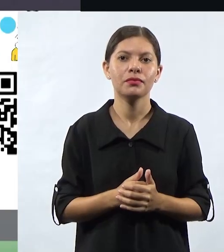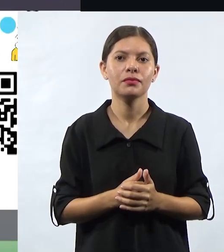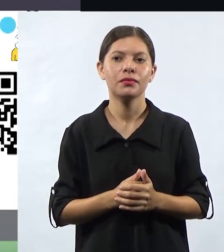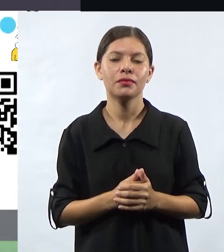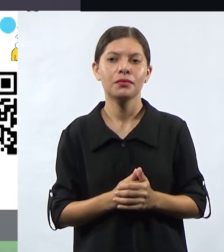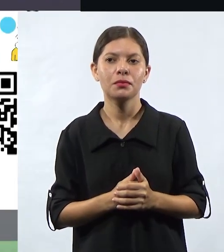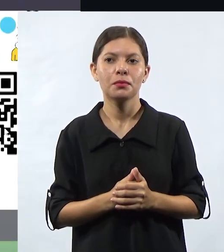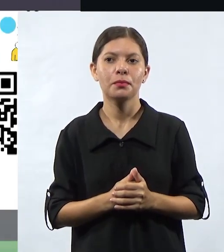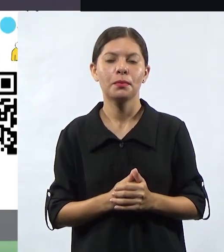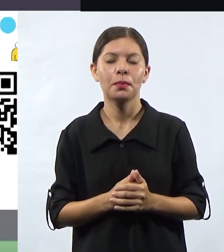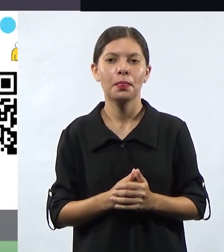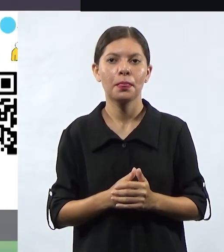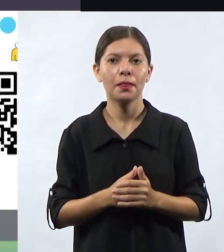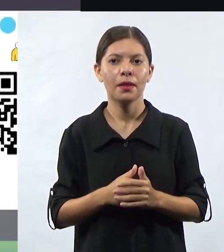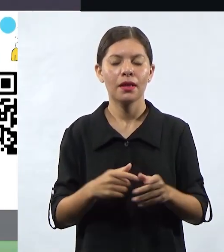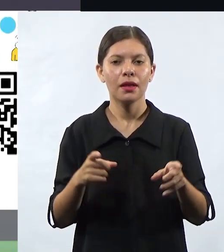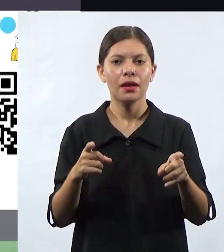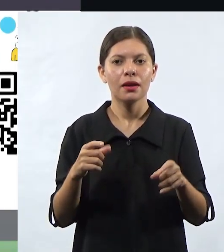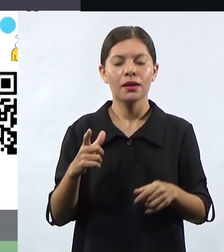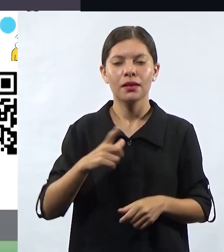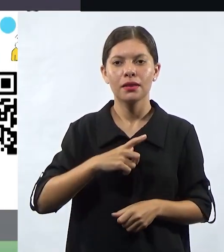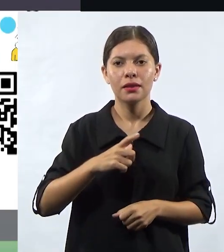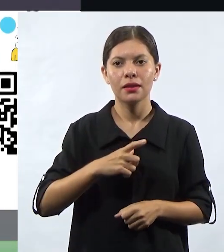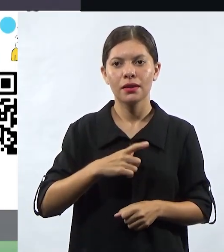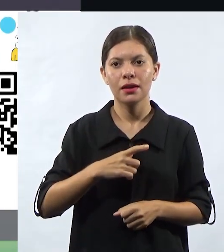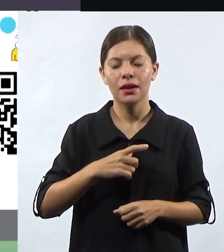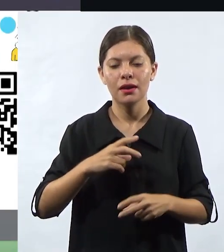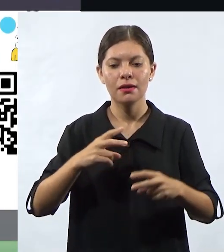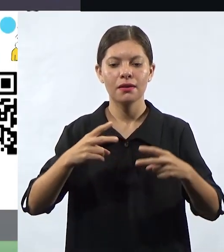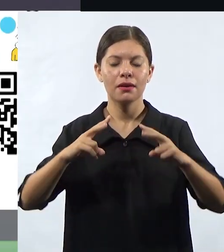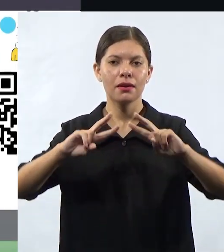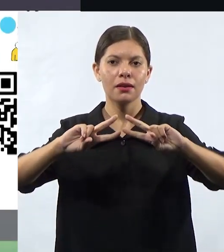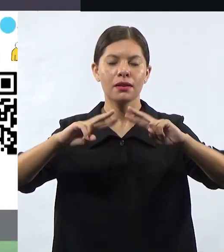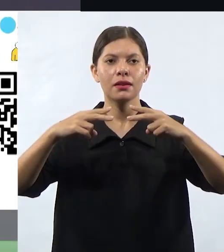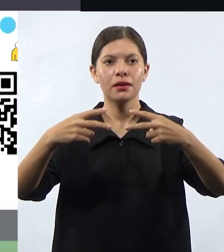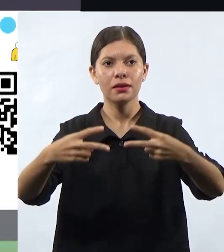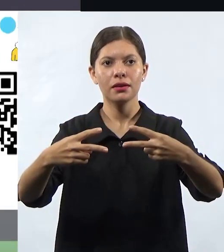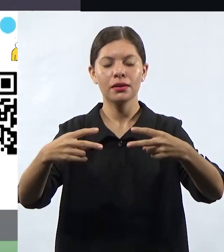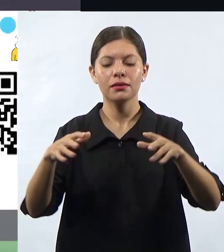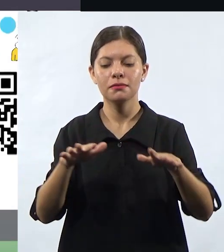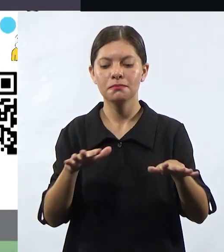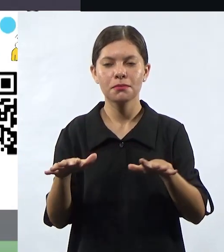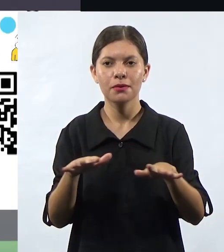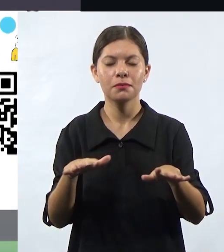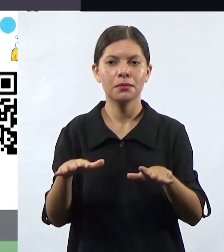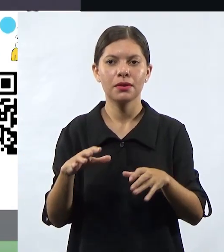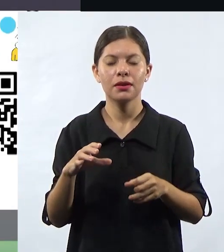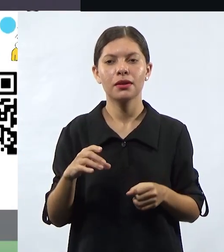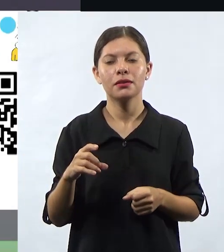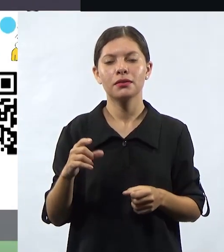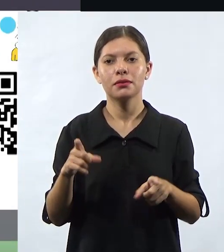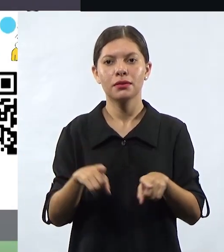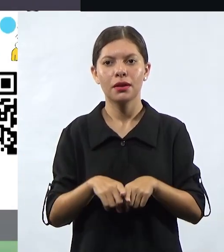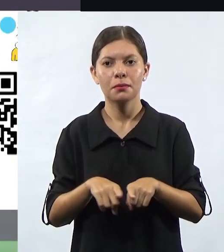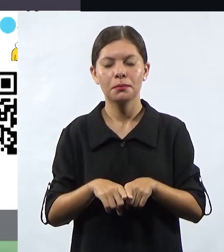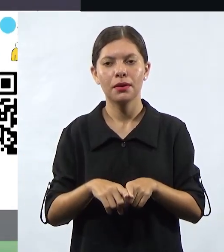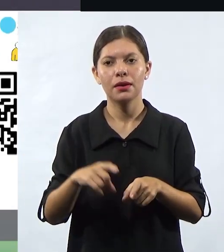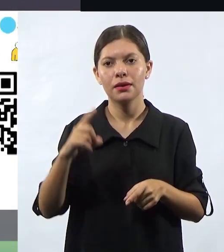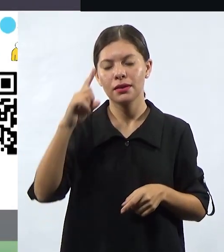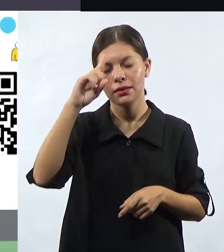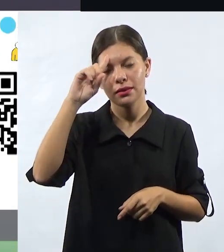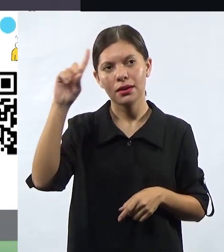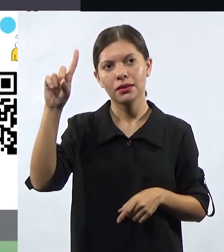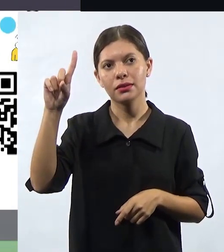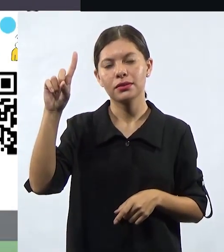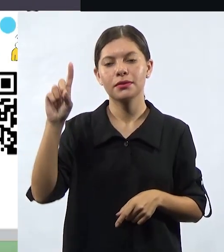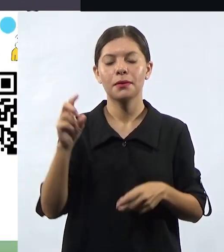interativa, que eu tenho QR Code, eu tenho link, eu tenho movimento, e eu tenho as datas. Então